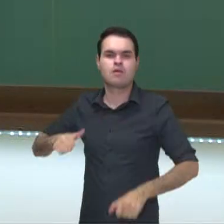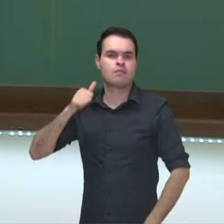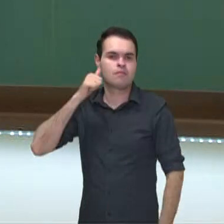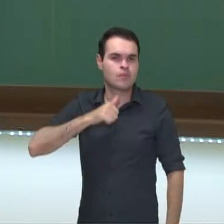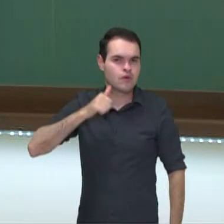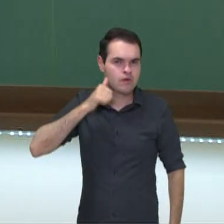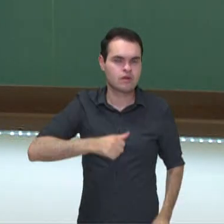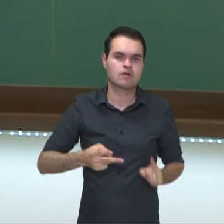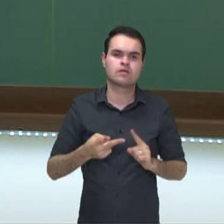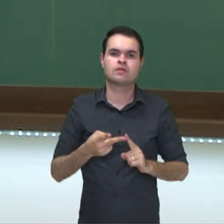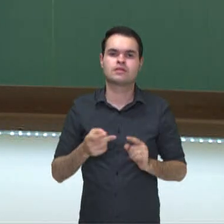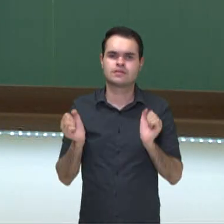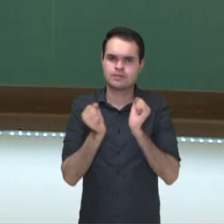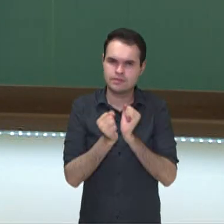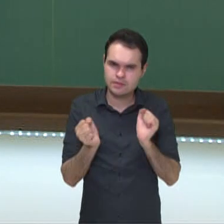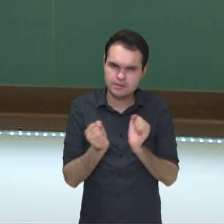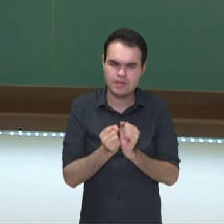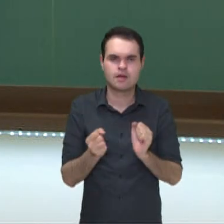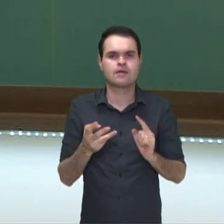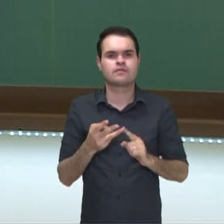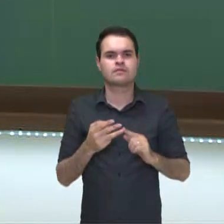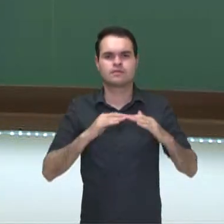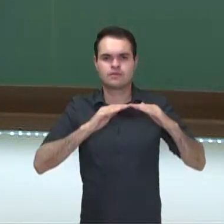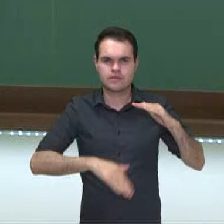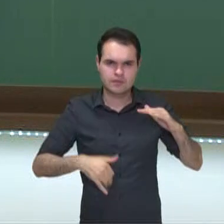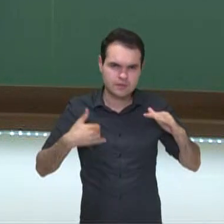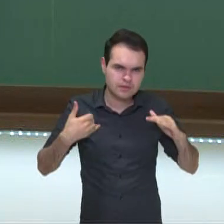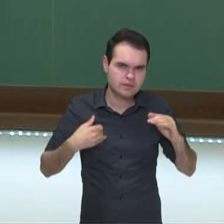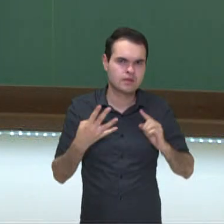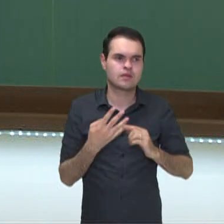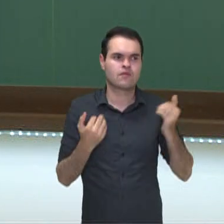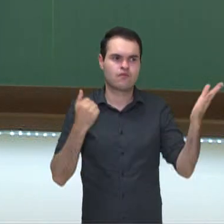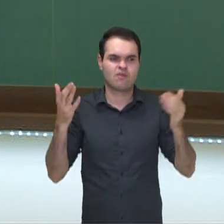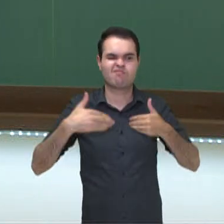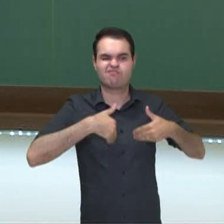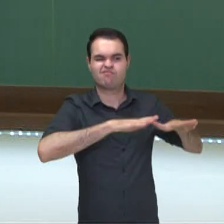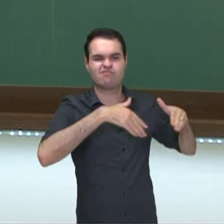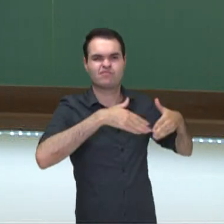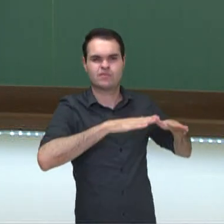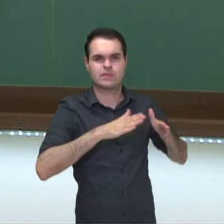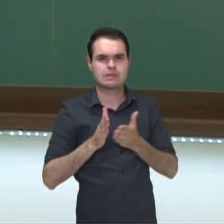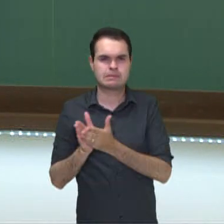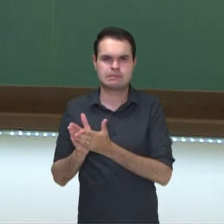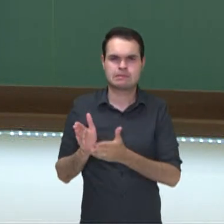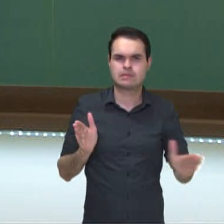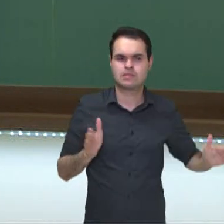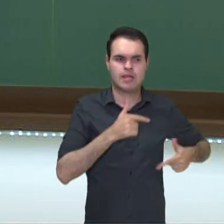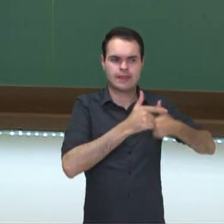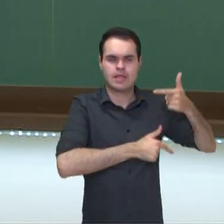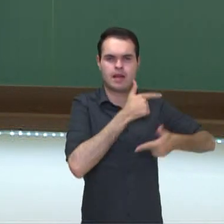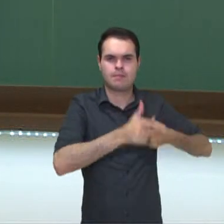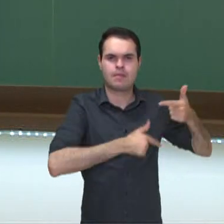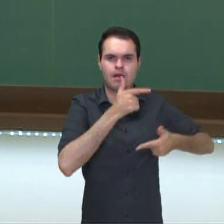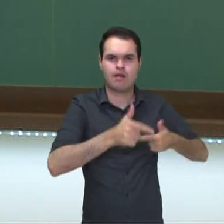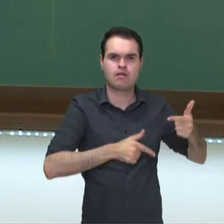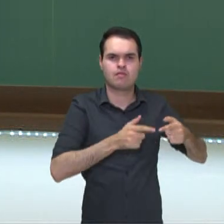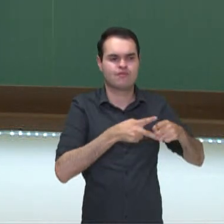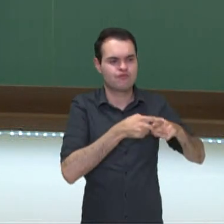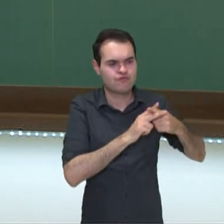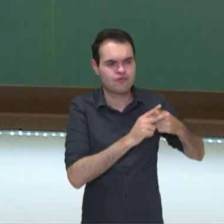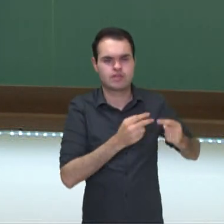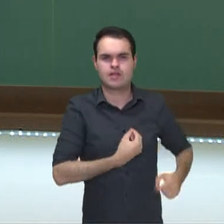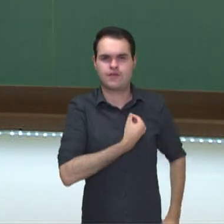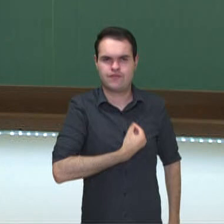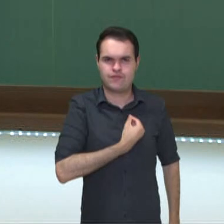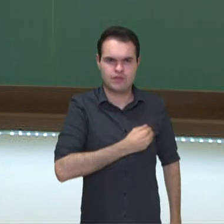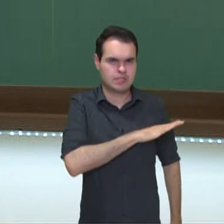mulheres, escravos, menores de idade, estrangeiros, ficavam limitados aos trabalhos da manutenção da